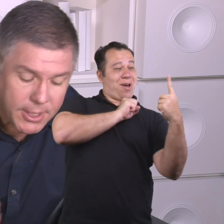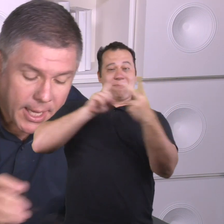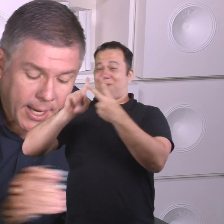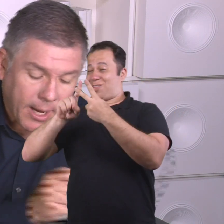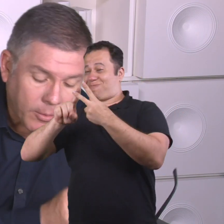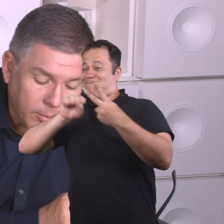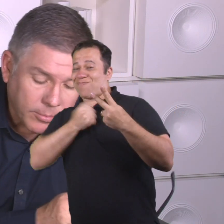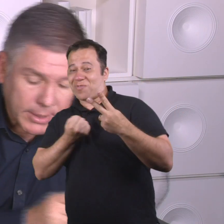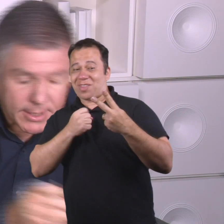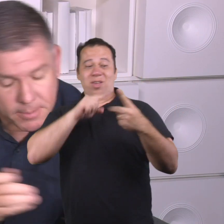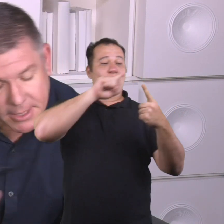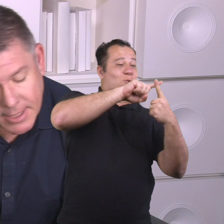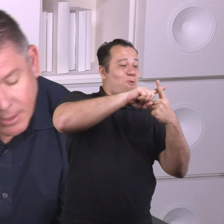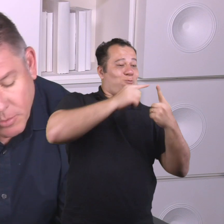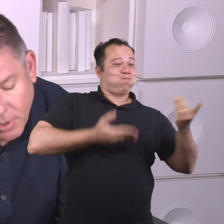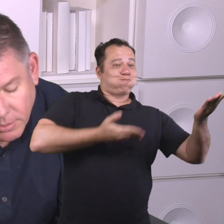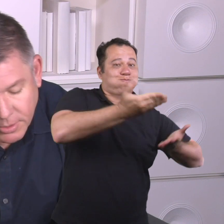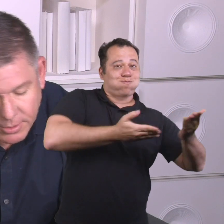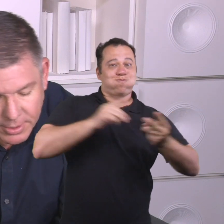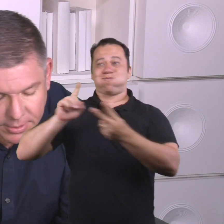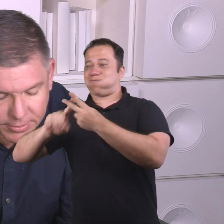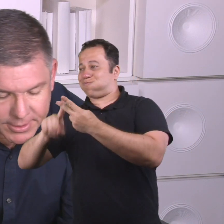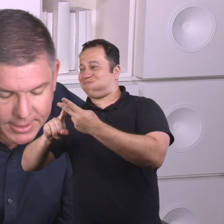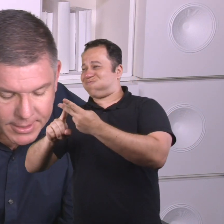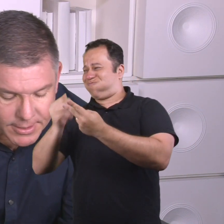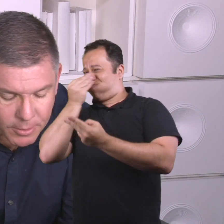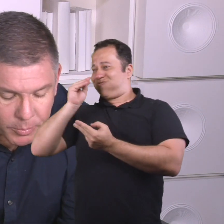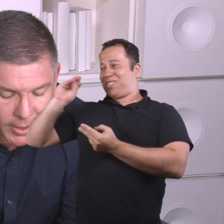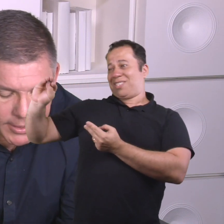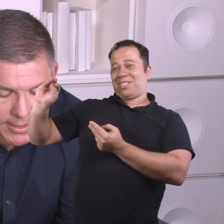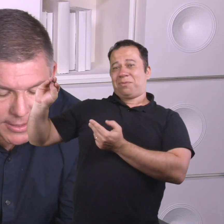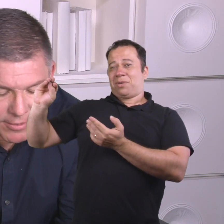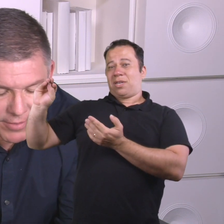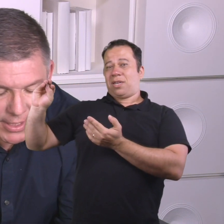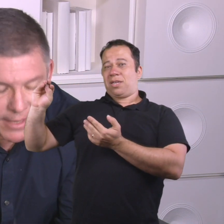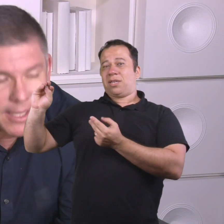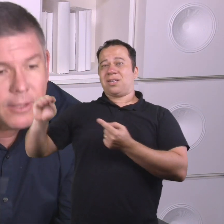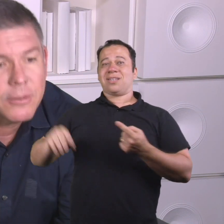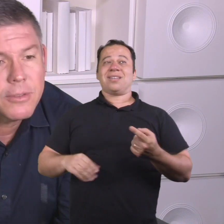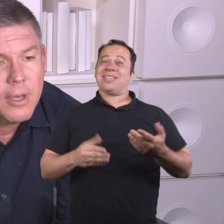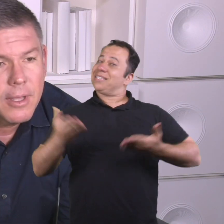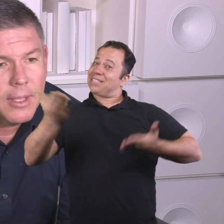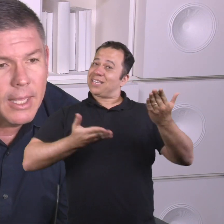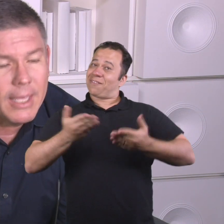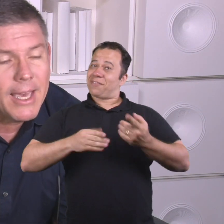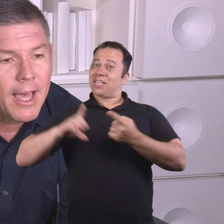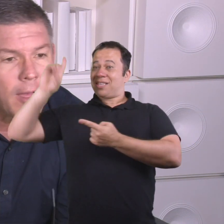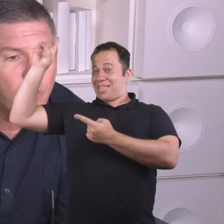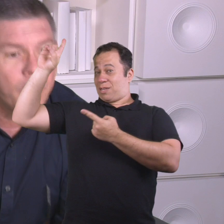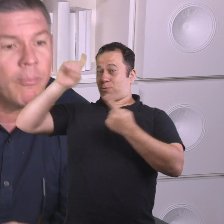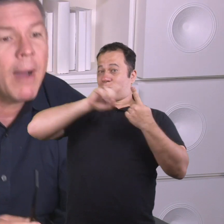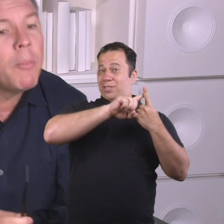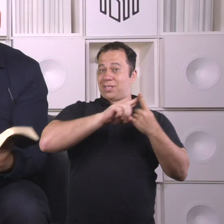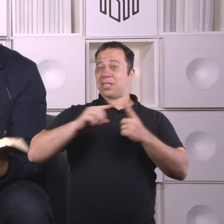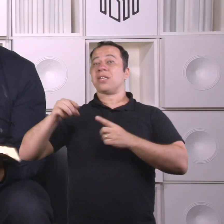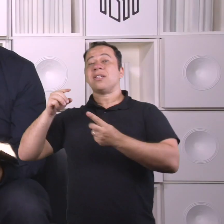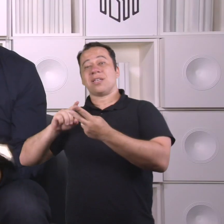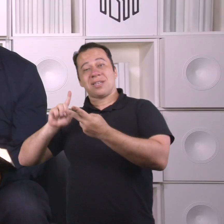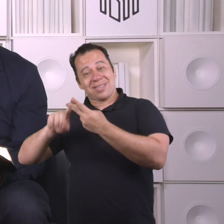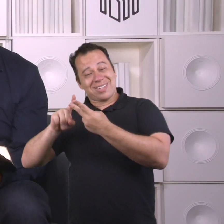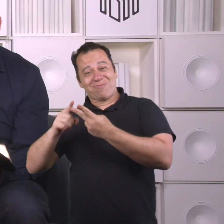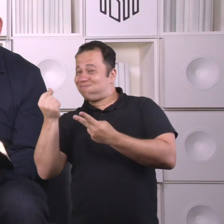se dedicará a um e desprezará o outro. Vocês não podem servir a Deus e a